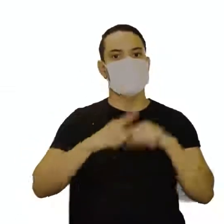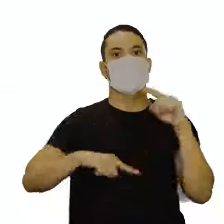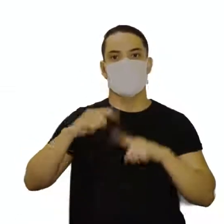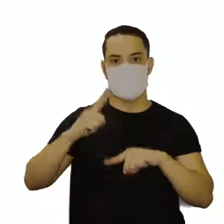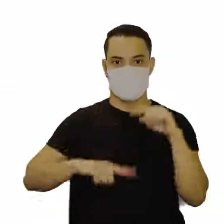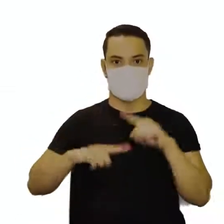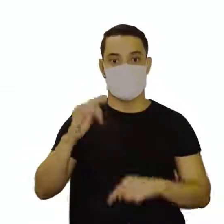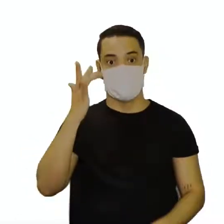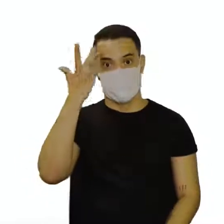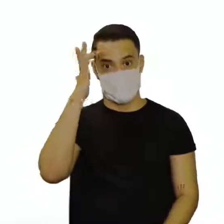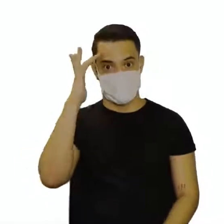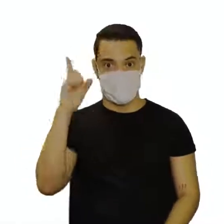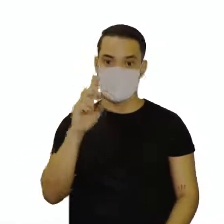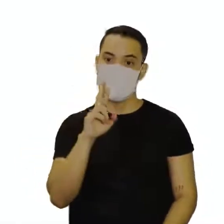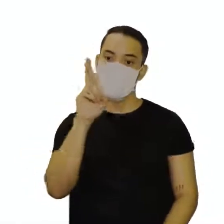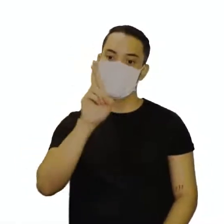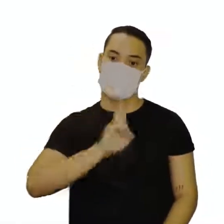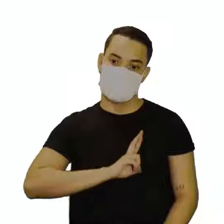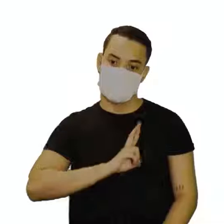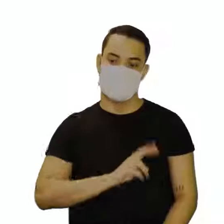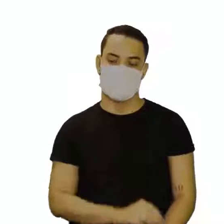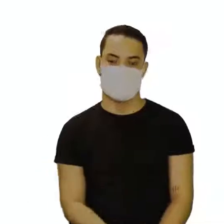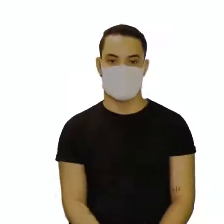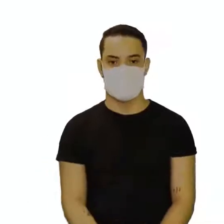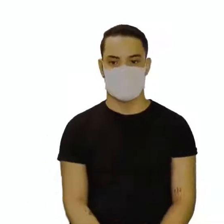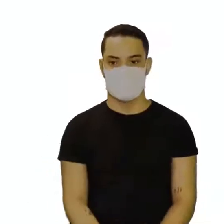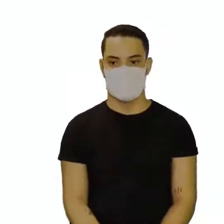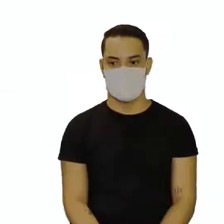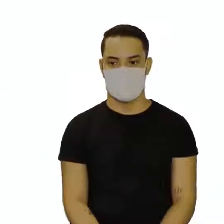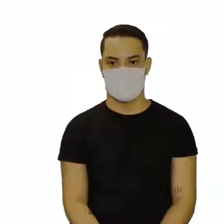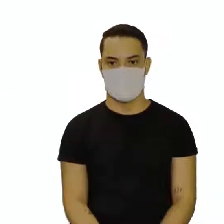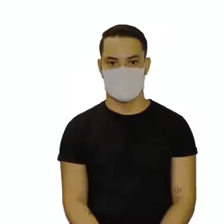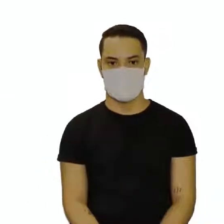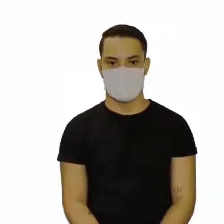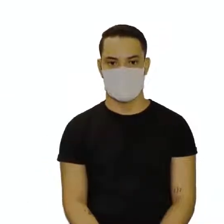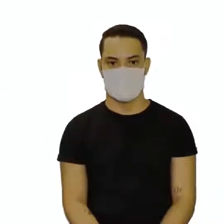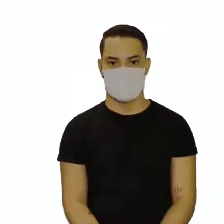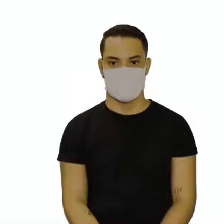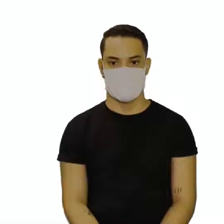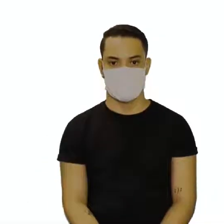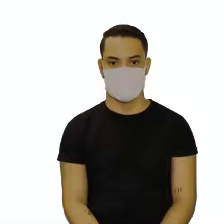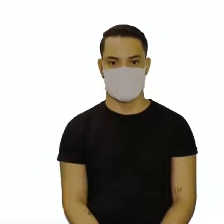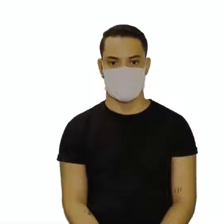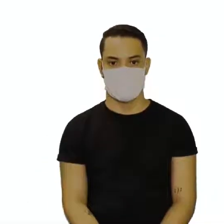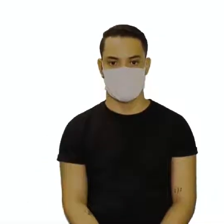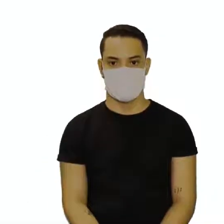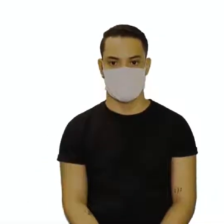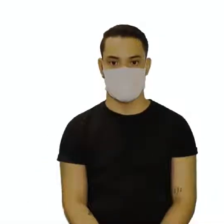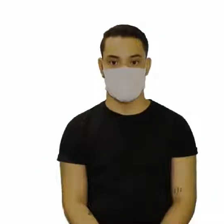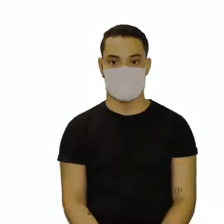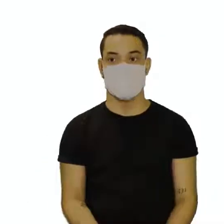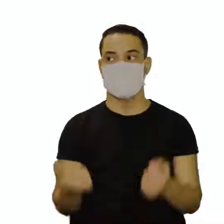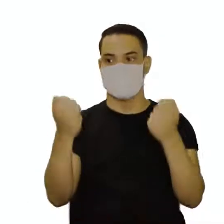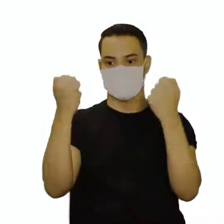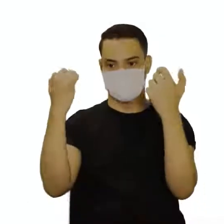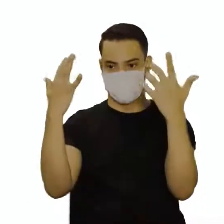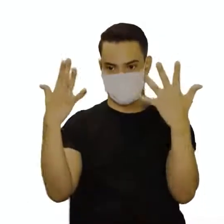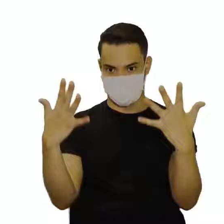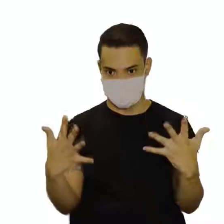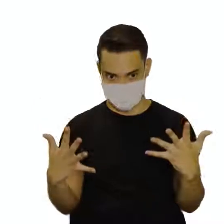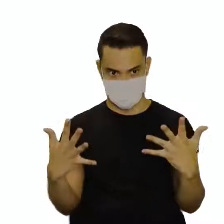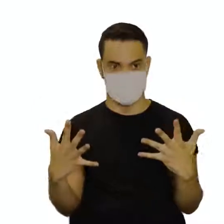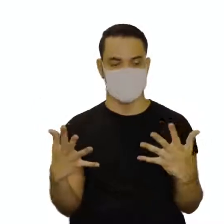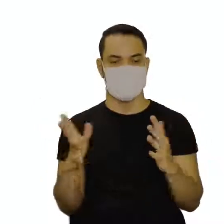ferramenta, né? Para acharmos resultados. que diz que